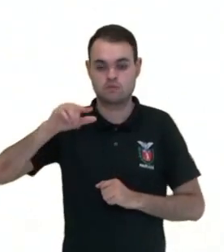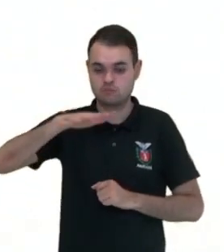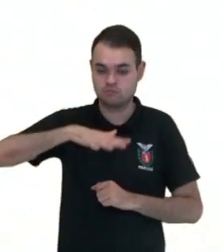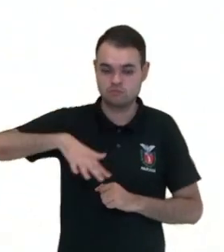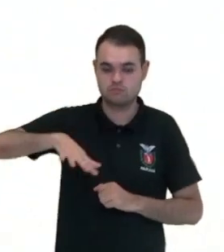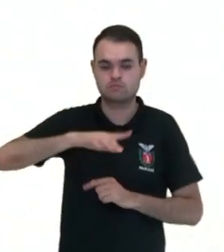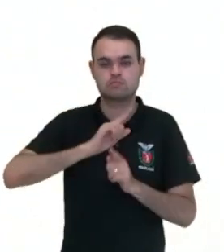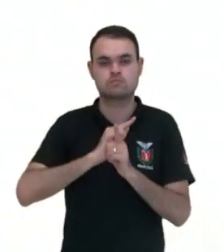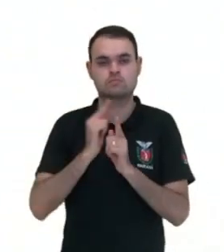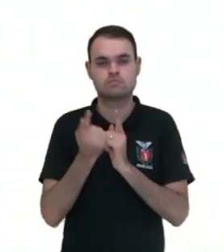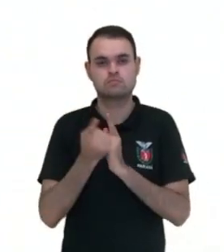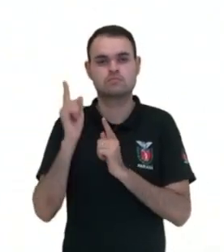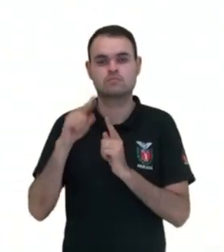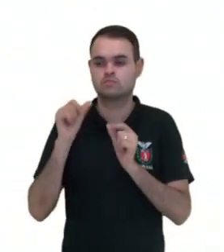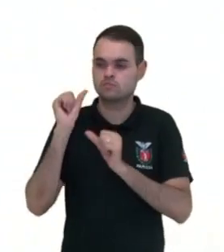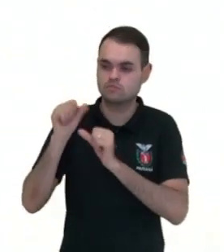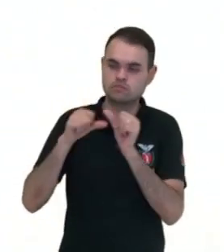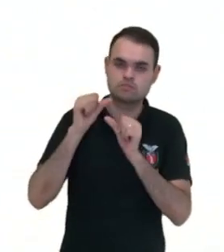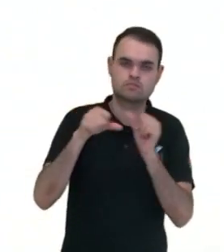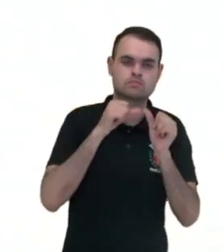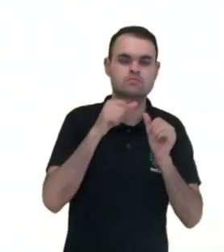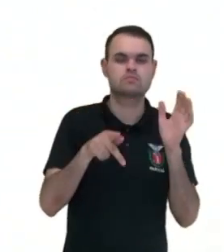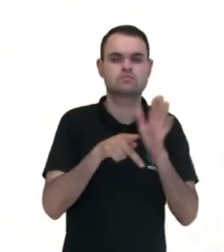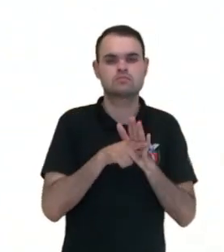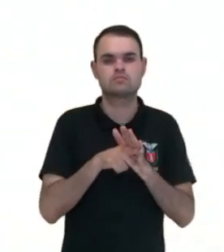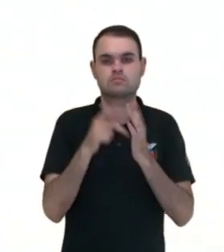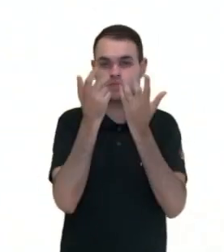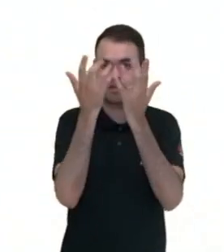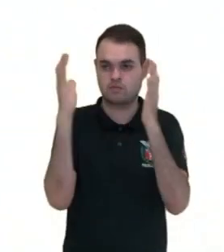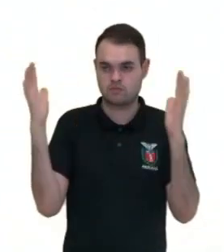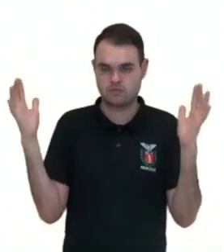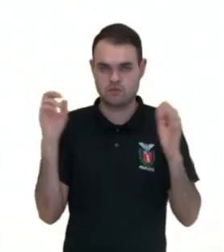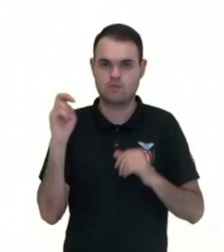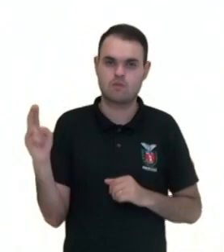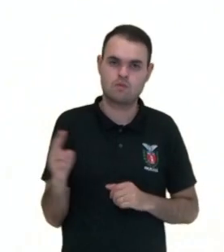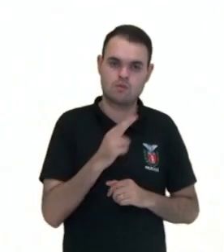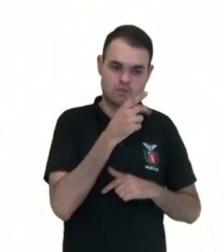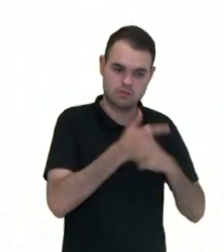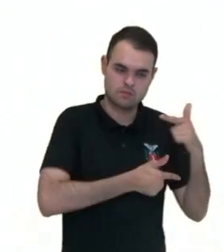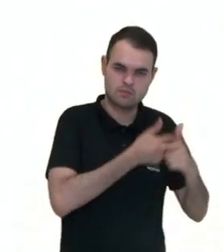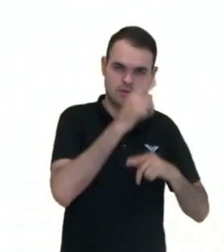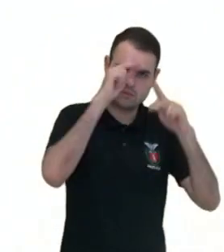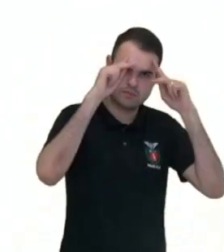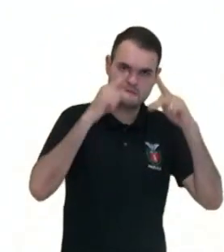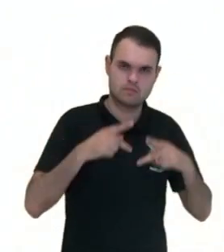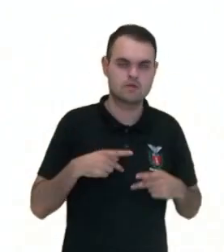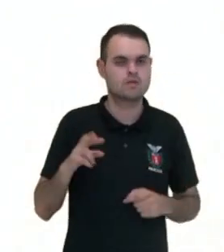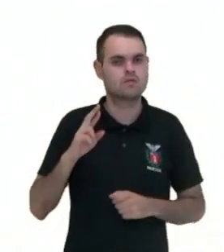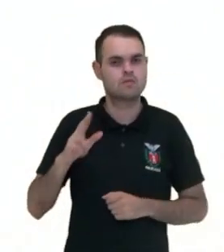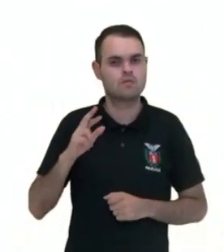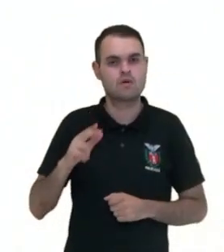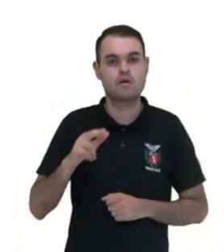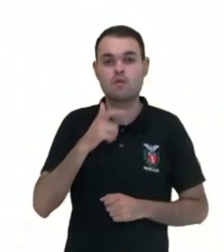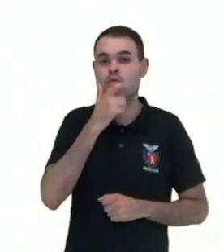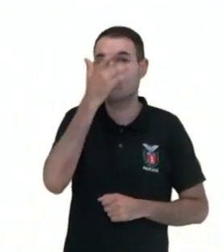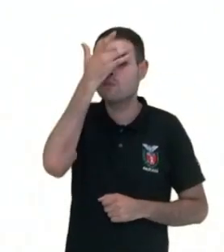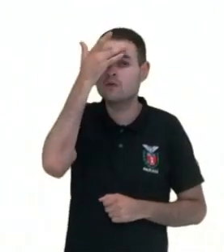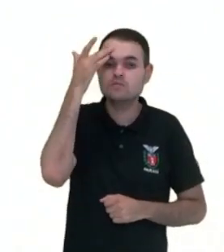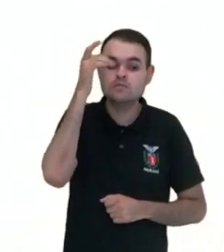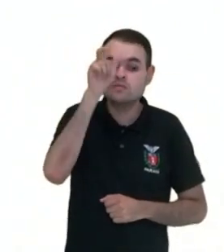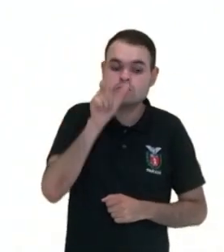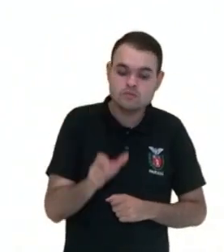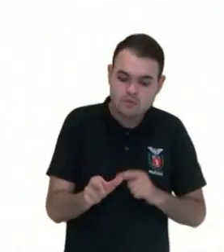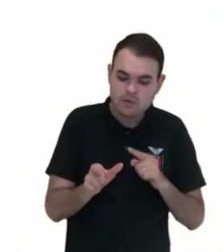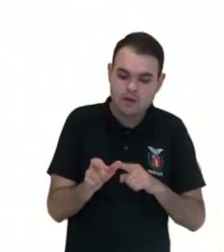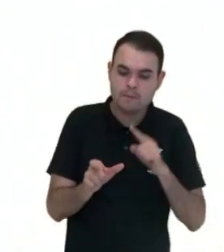espaço geográfico que é transformado pela ação da natureza ou pelo trabalho humano. Não é pelo homem em si, mas